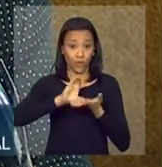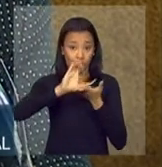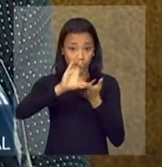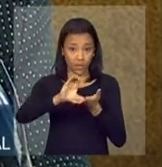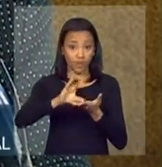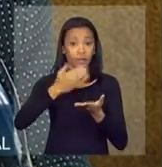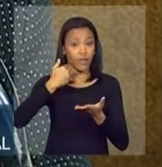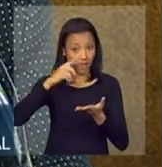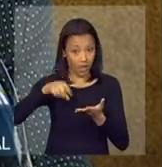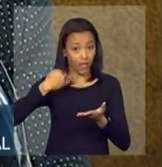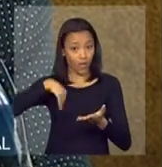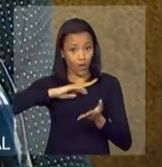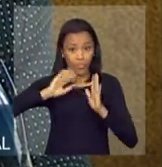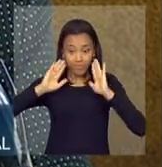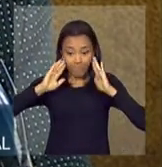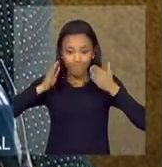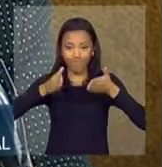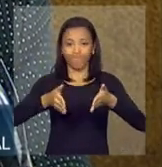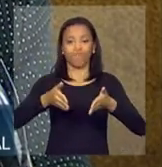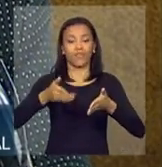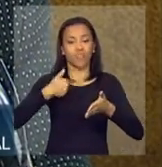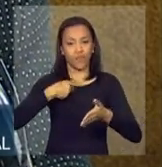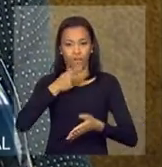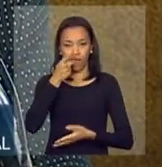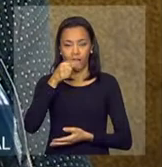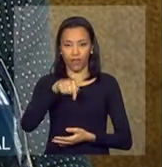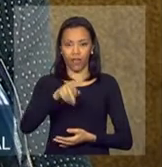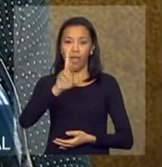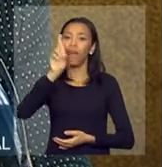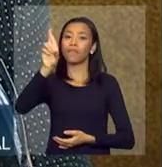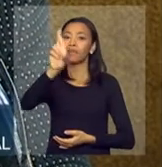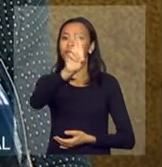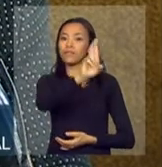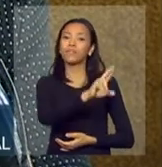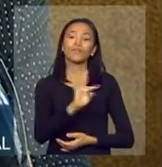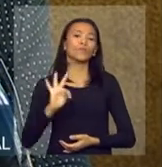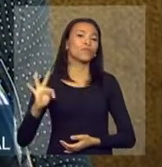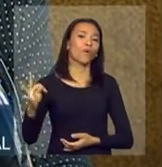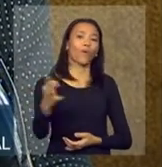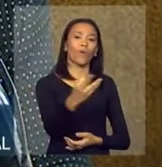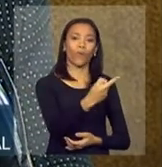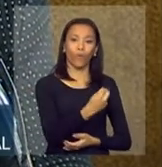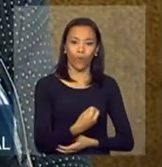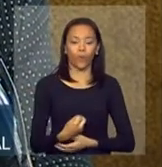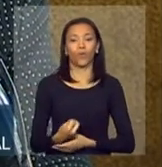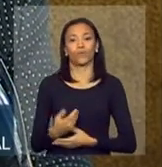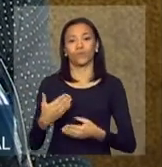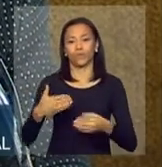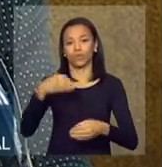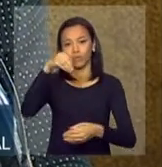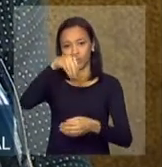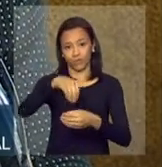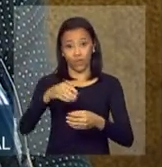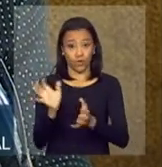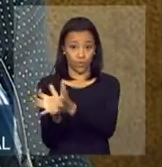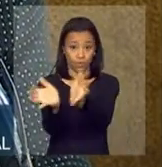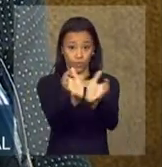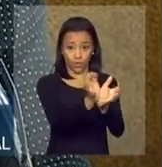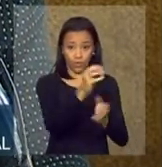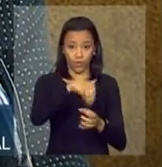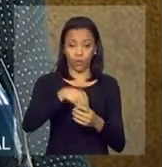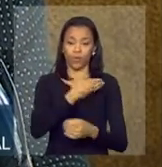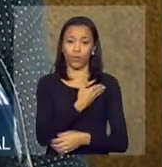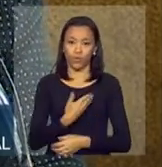E aqui eu falo representando todos os órgãos do governo que compõem a Caizan e,